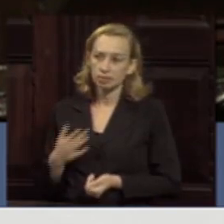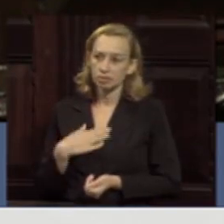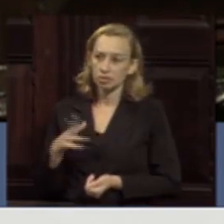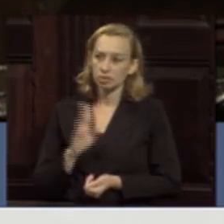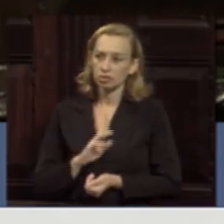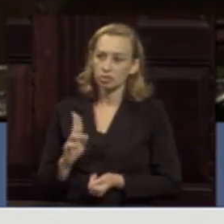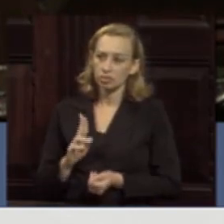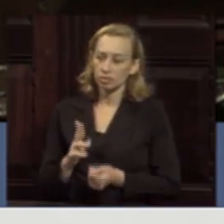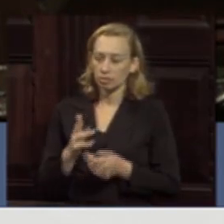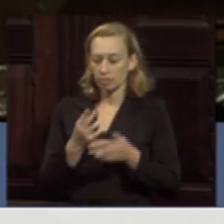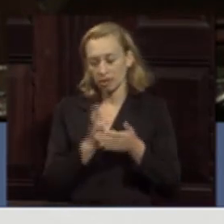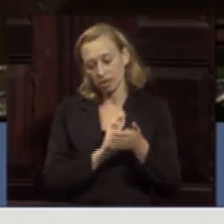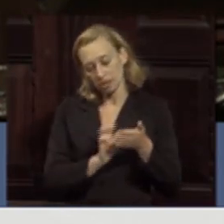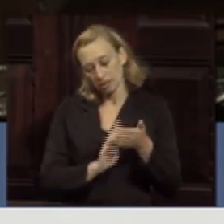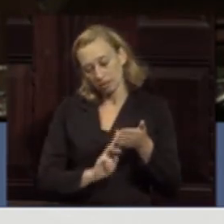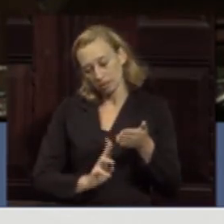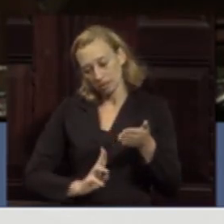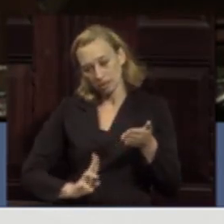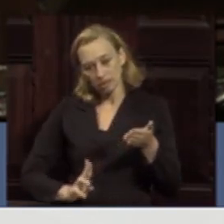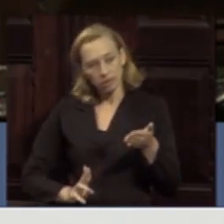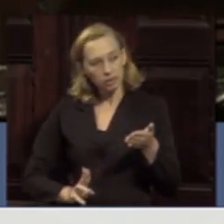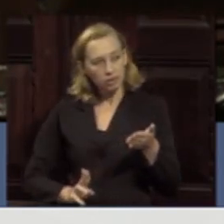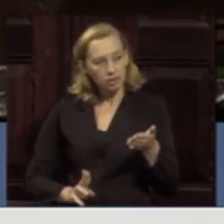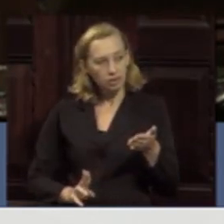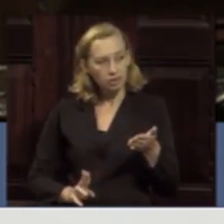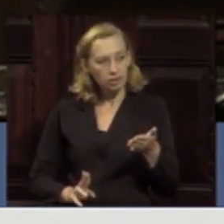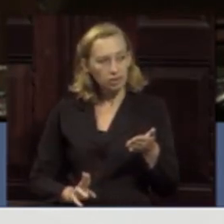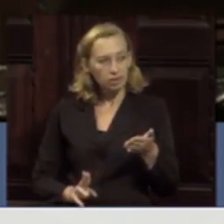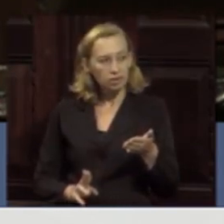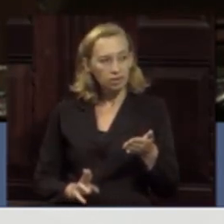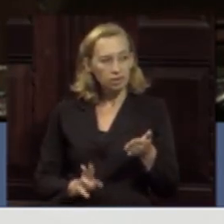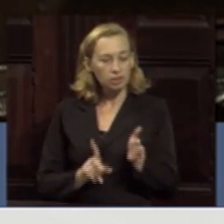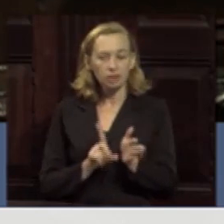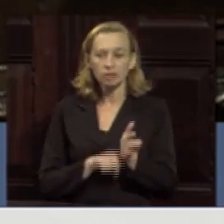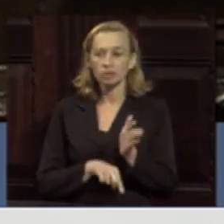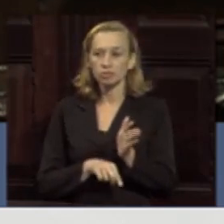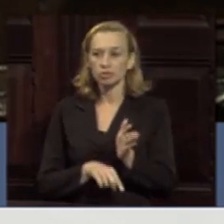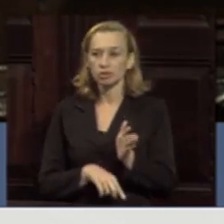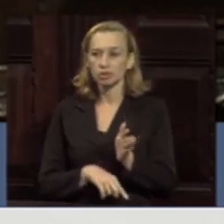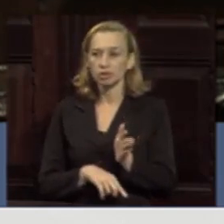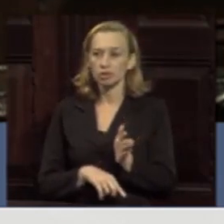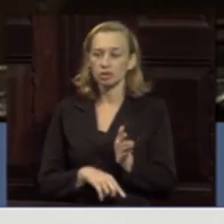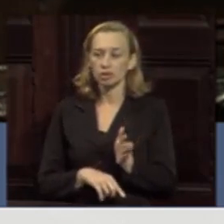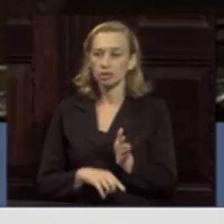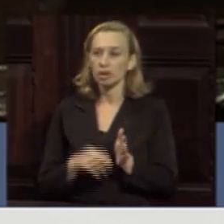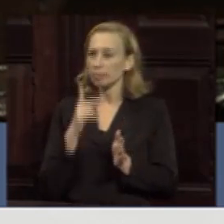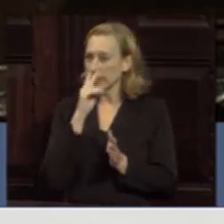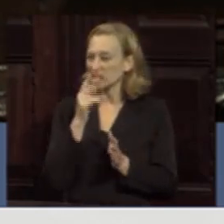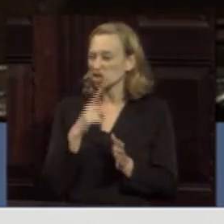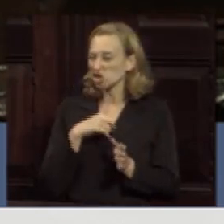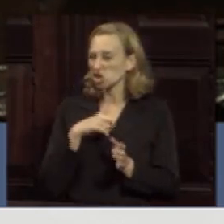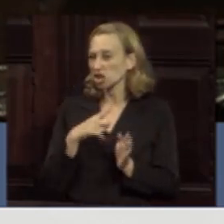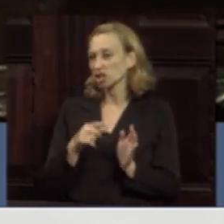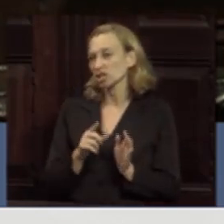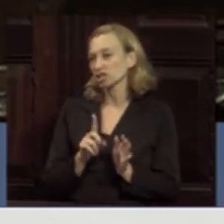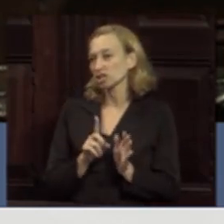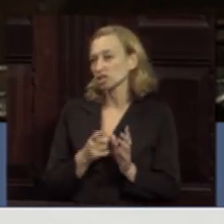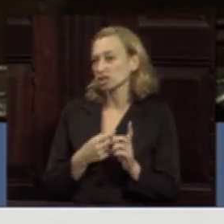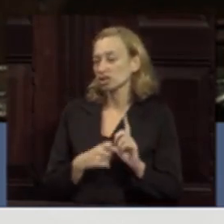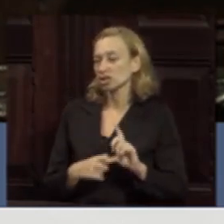numa lista, né, negativa, como se eu tivesse alguma dívida. E aí o que me cabe com a insistência